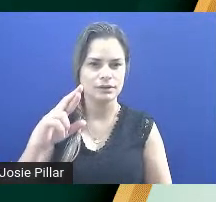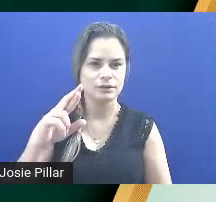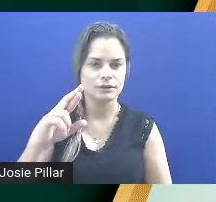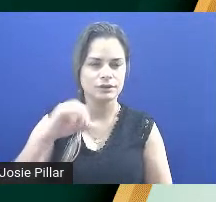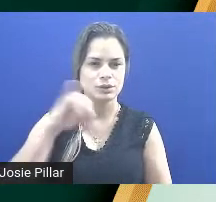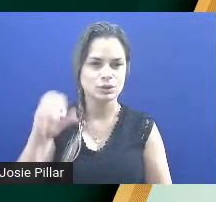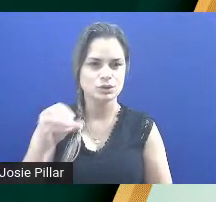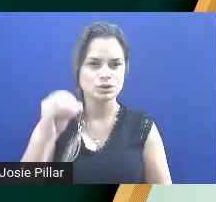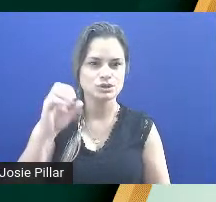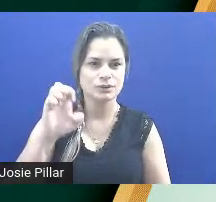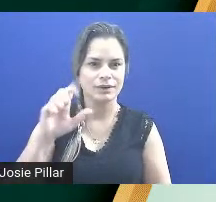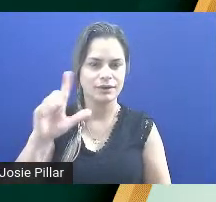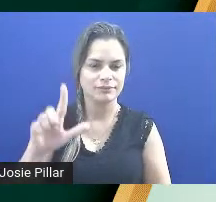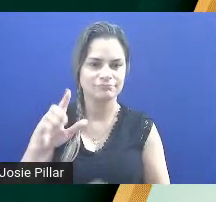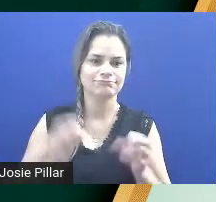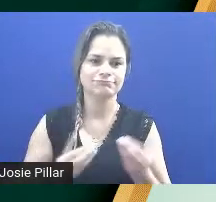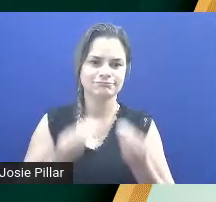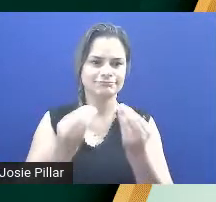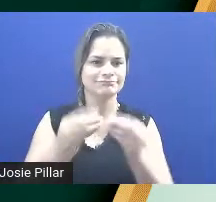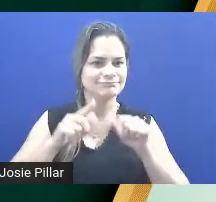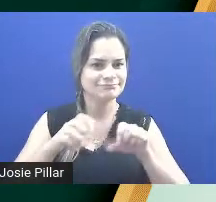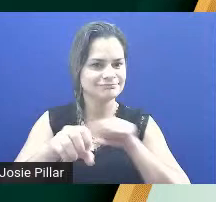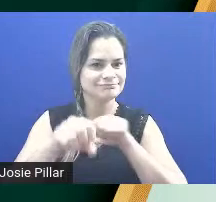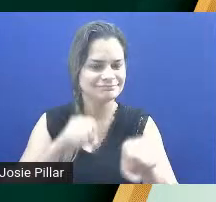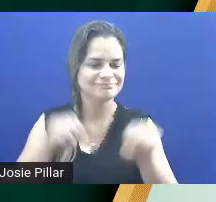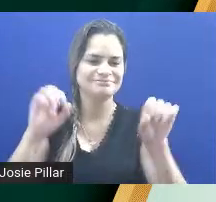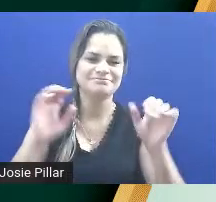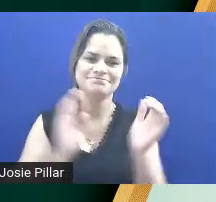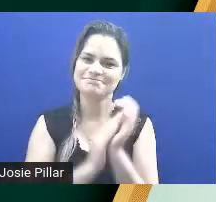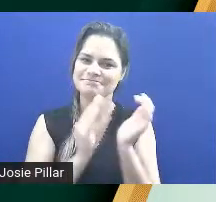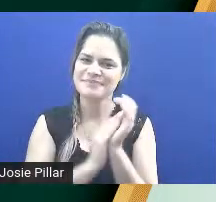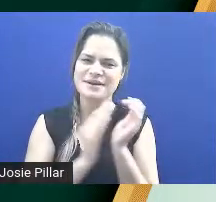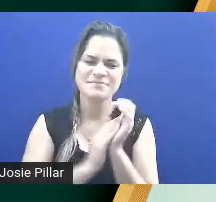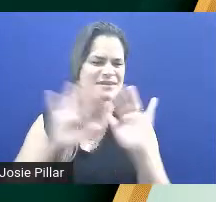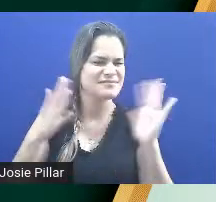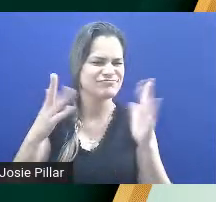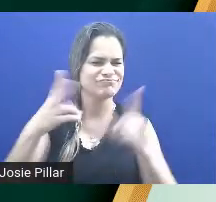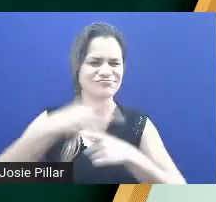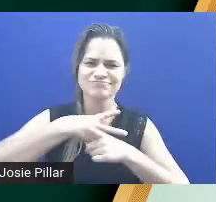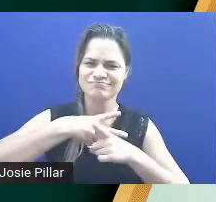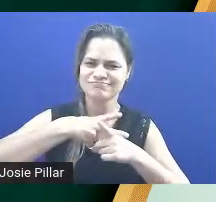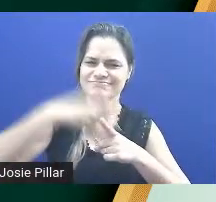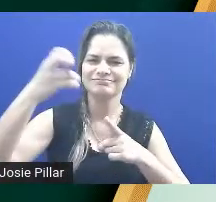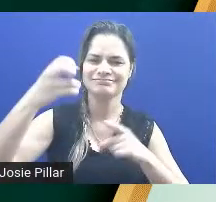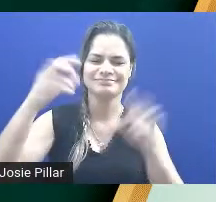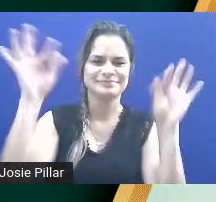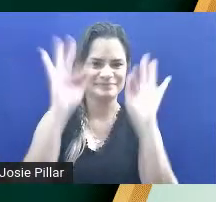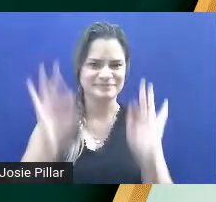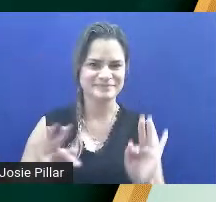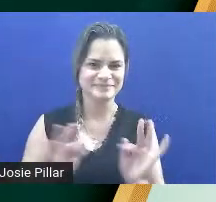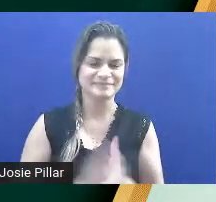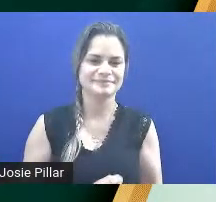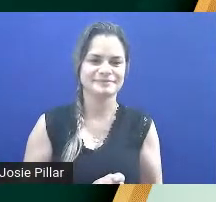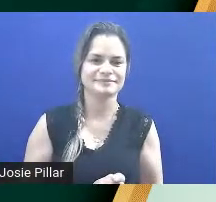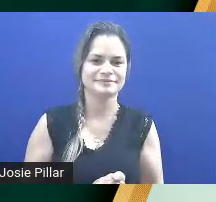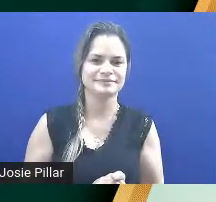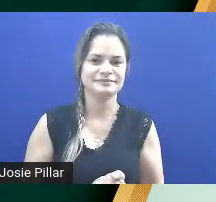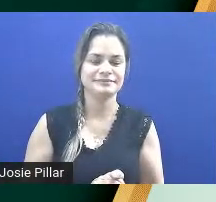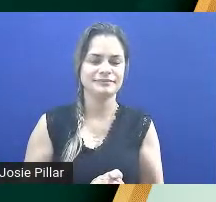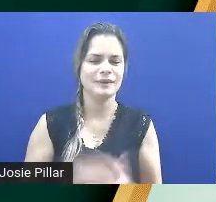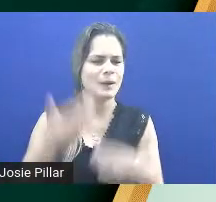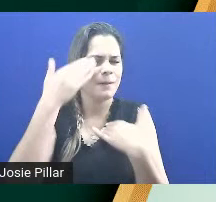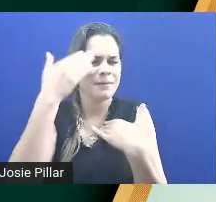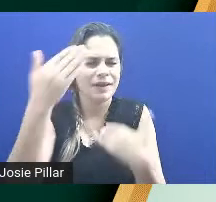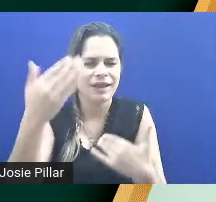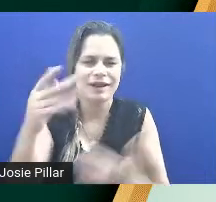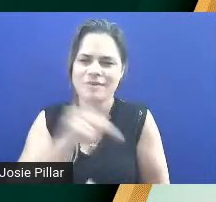Roger Joel, confira-te o grau, parabéns, muito sucesso, felicidades. Muito obrigado, professor, quero